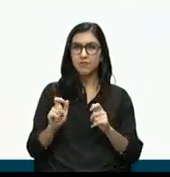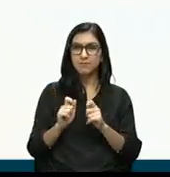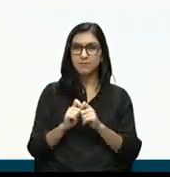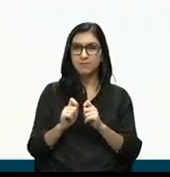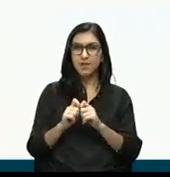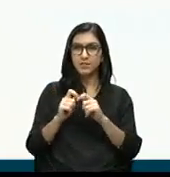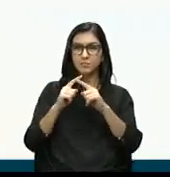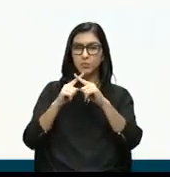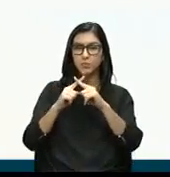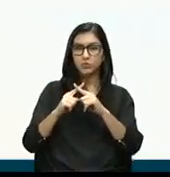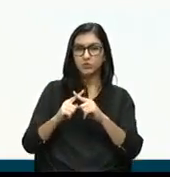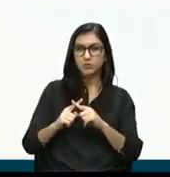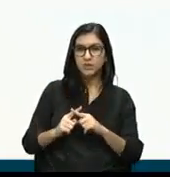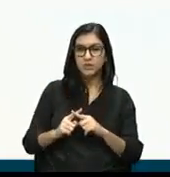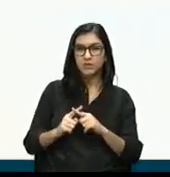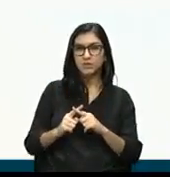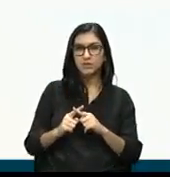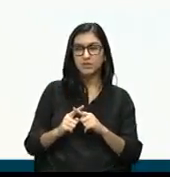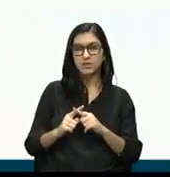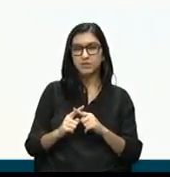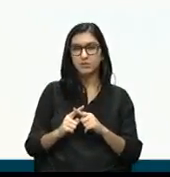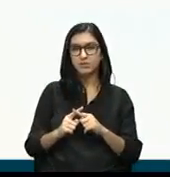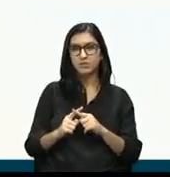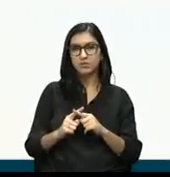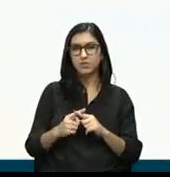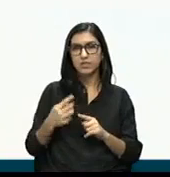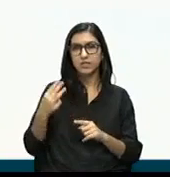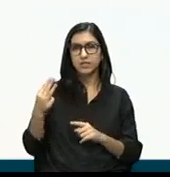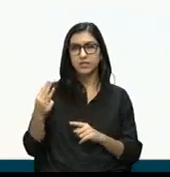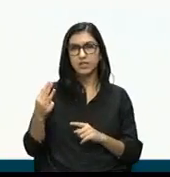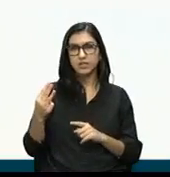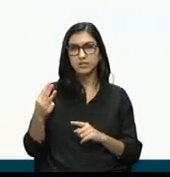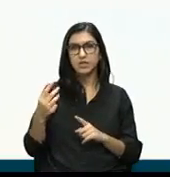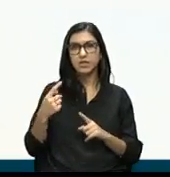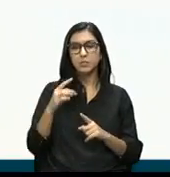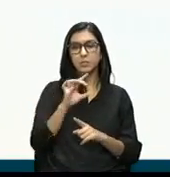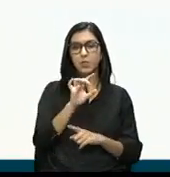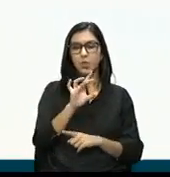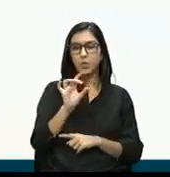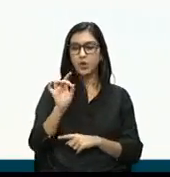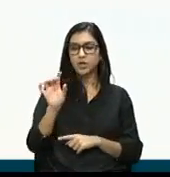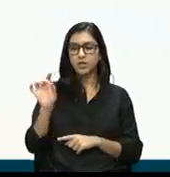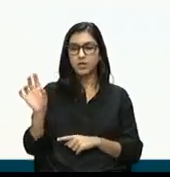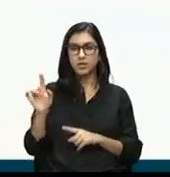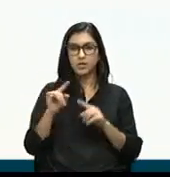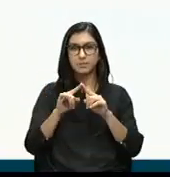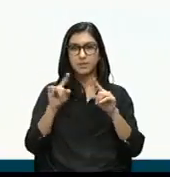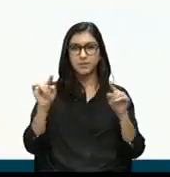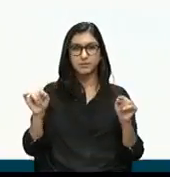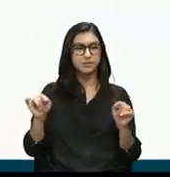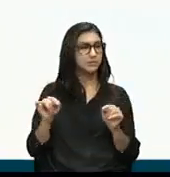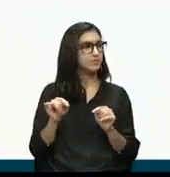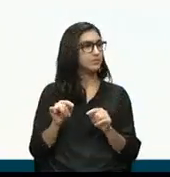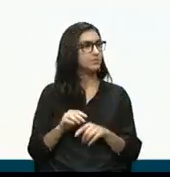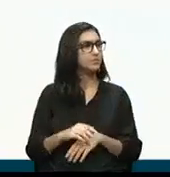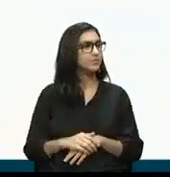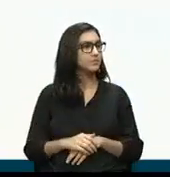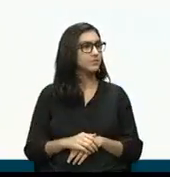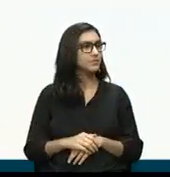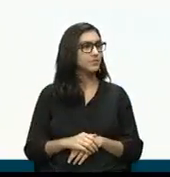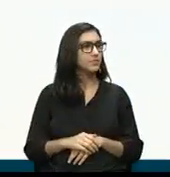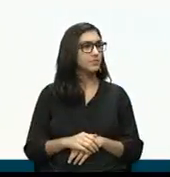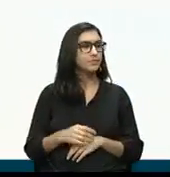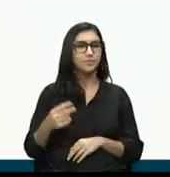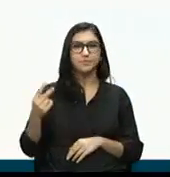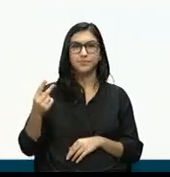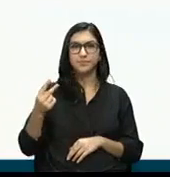multiplicação, essa multiplicação do 3 por cada elemento da minha matriz. O